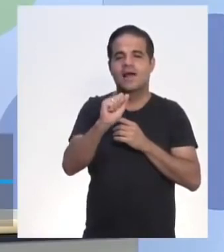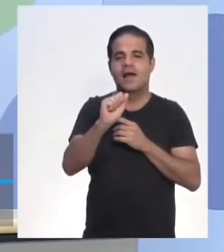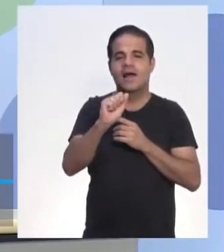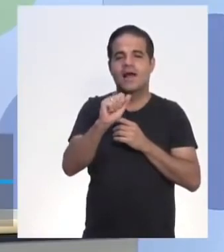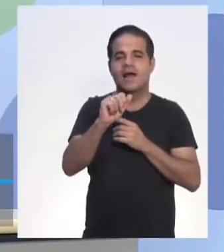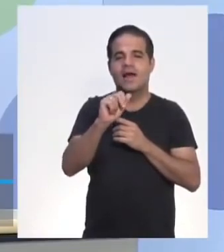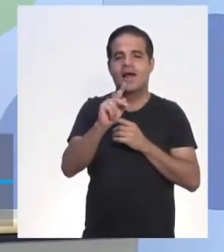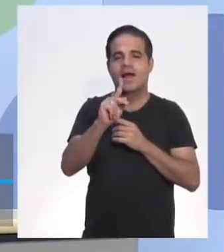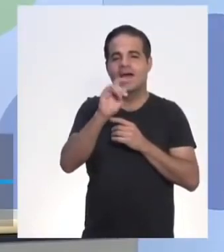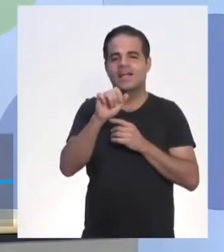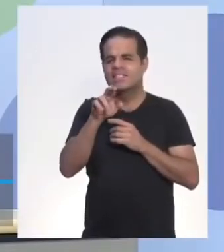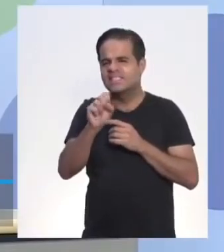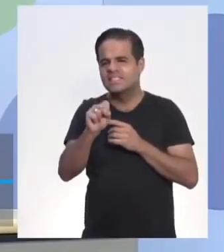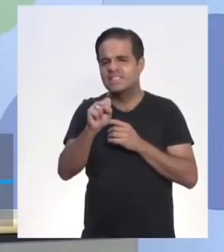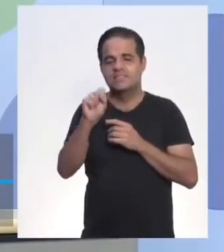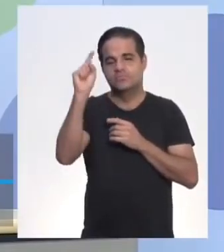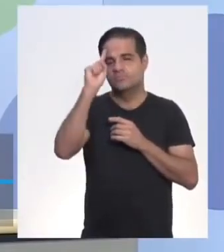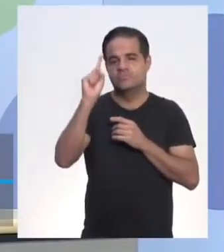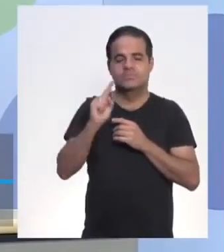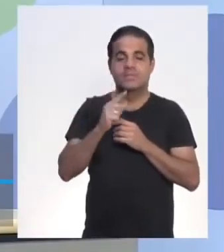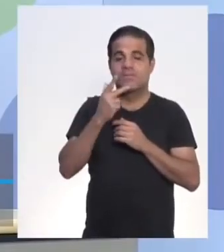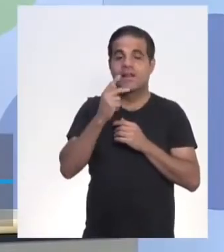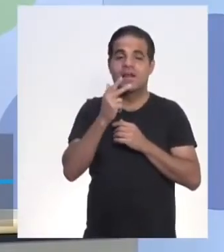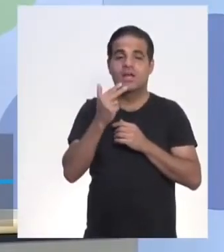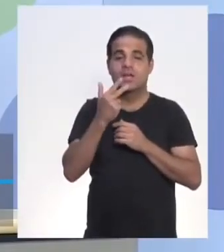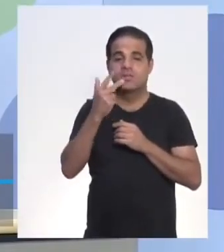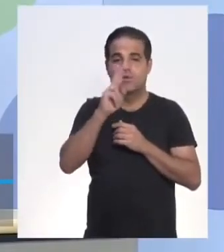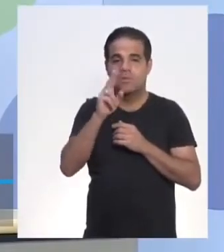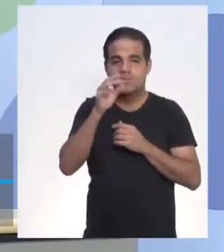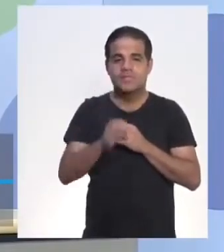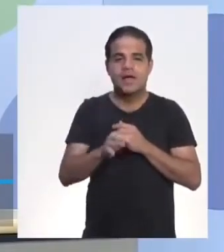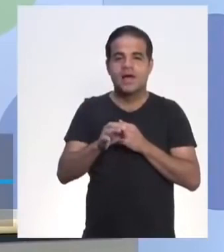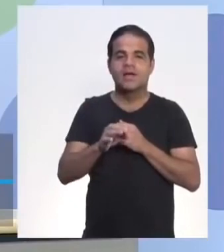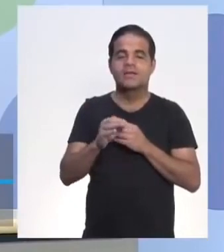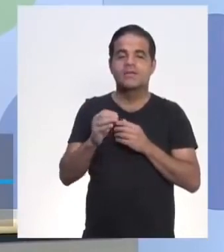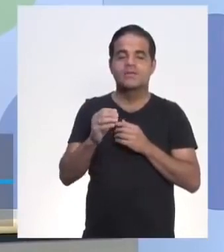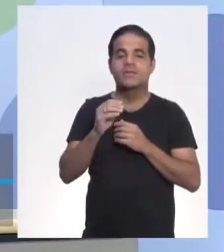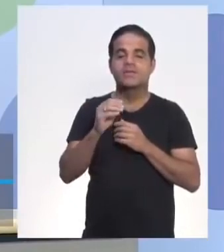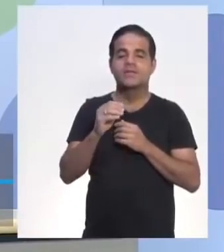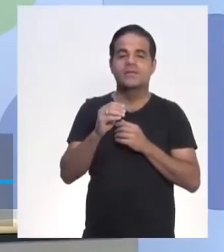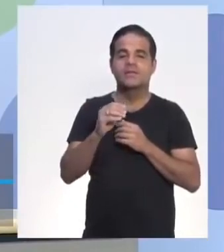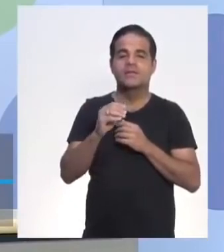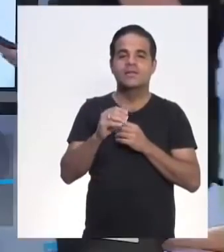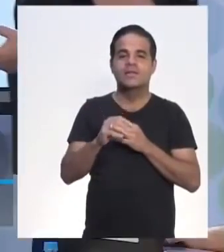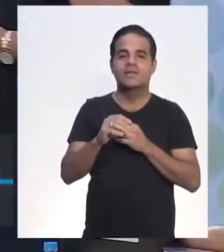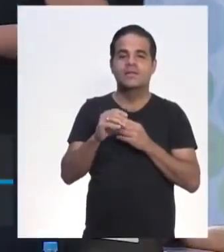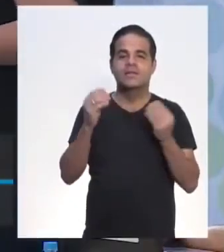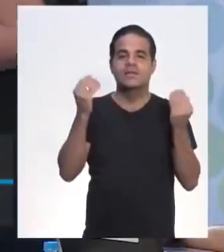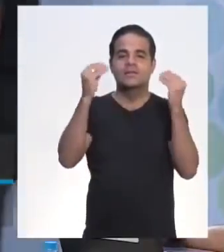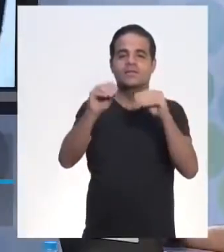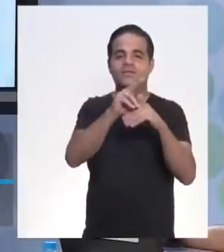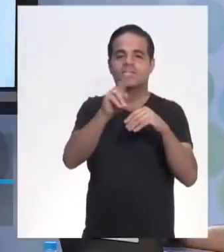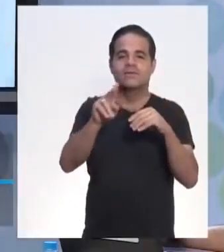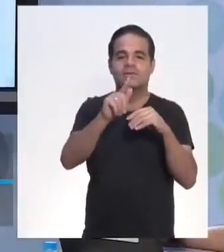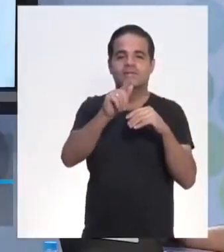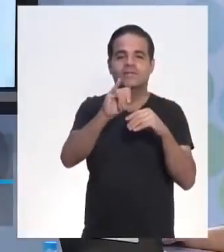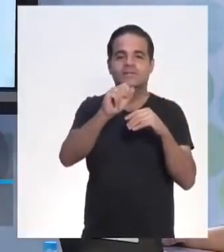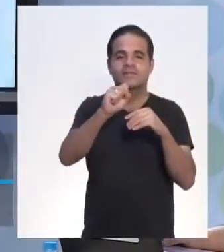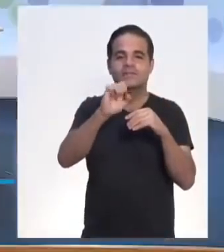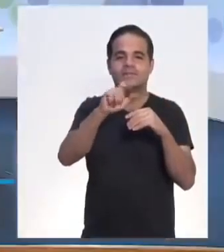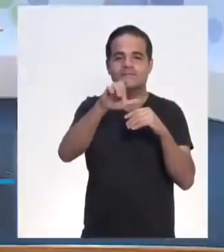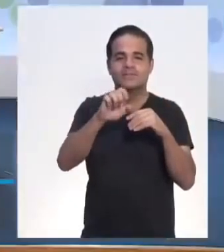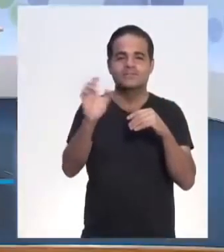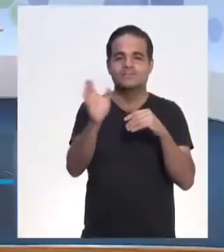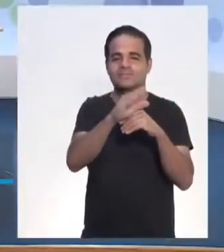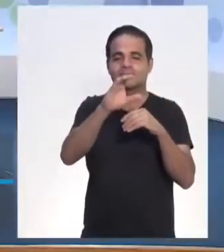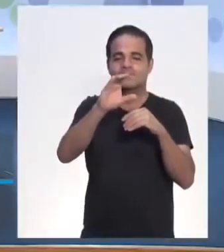sei o seu nome mesmo os eu errei aqui ela colocou o seguinte é a professora Gisele Cristina Gente desculpa aí